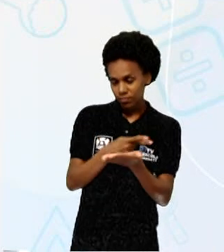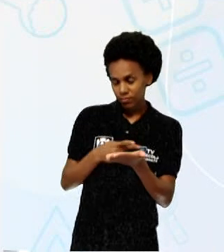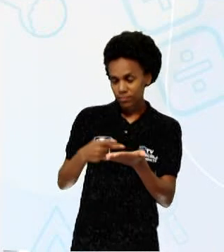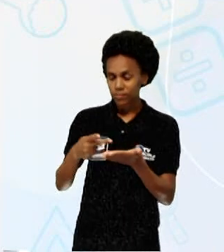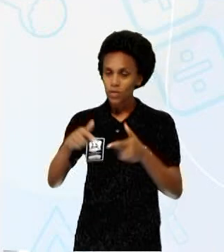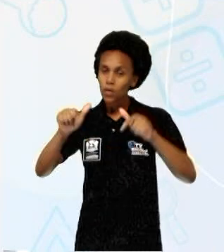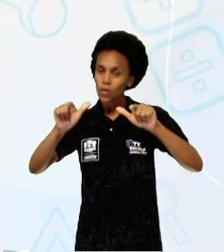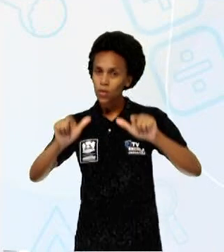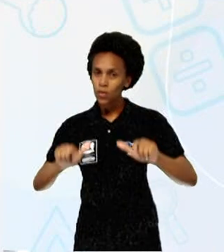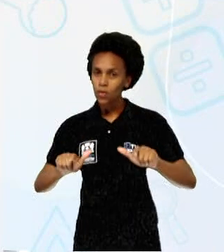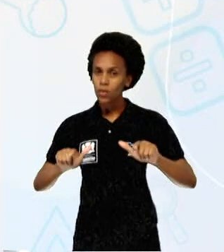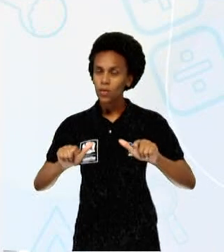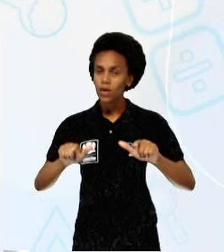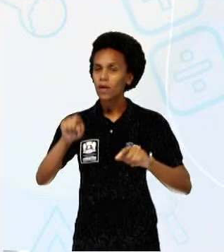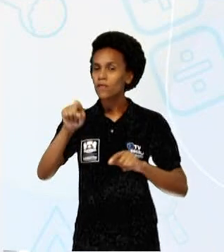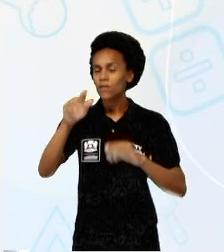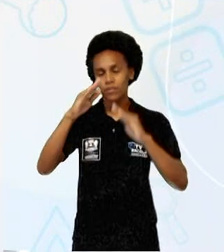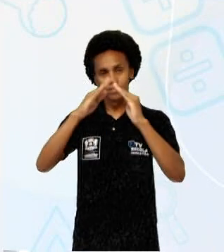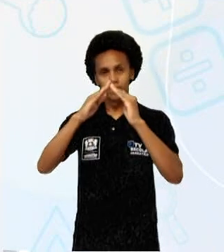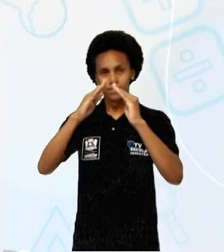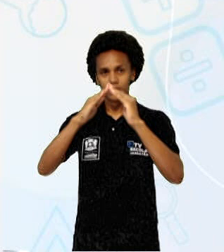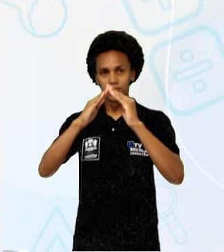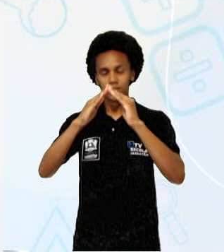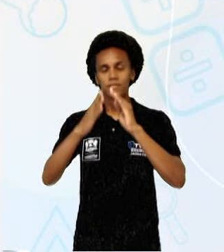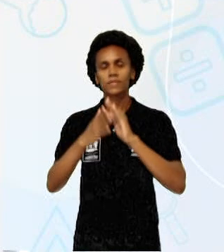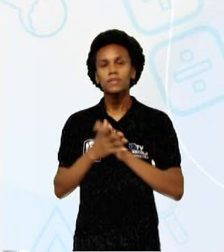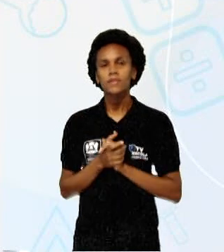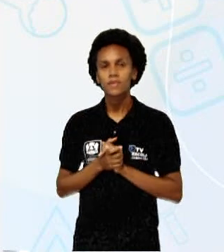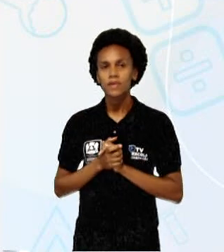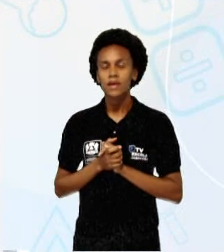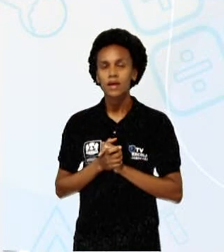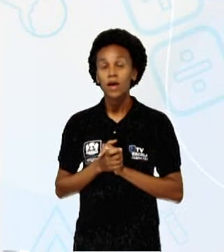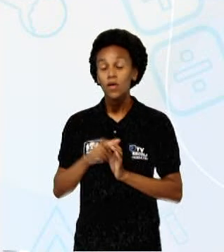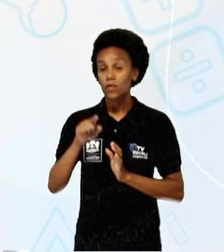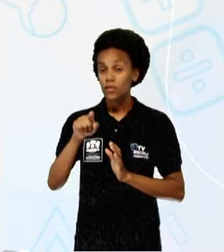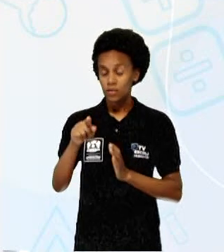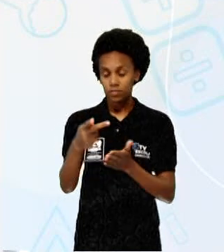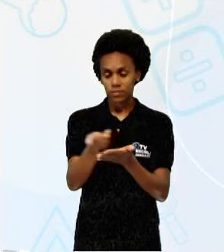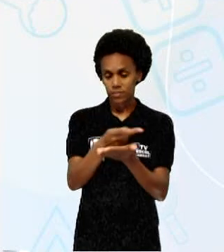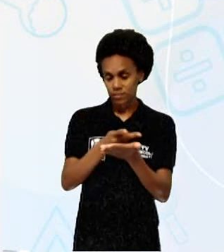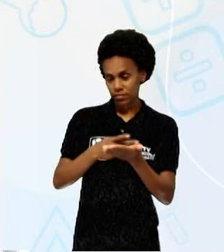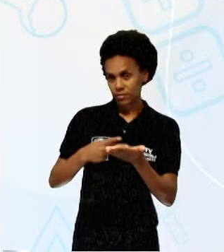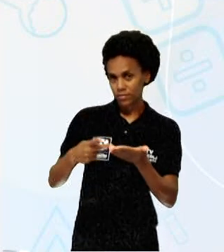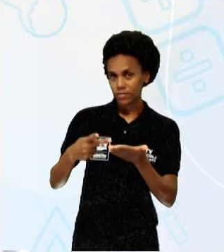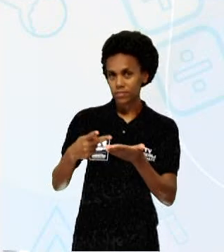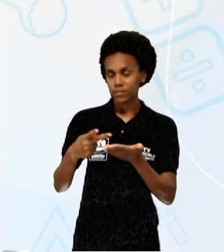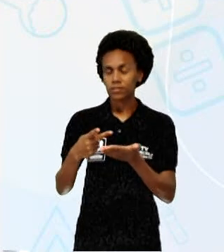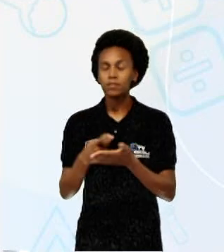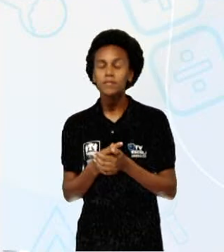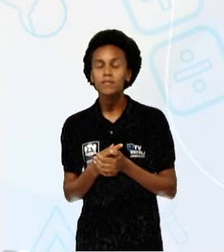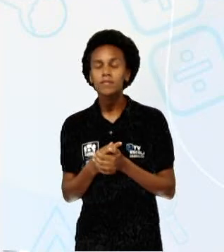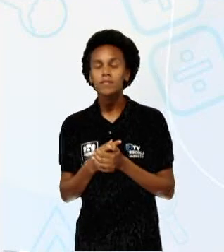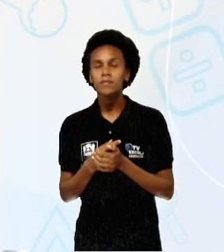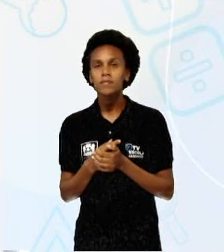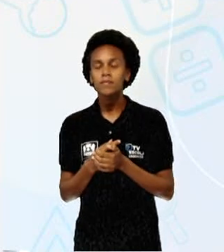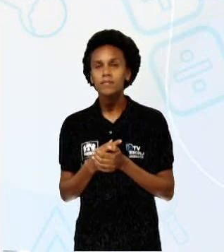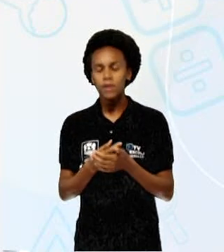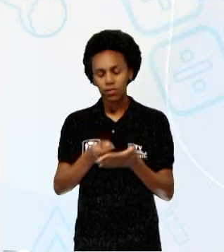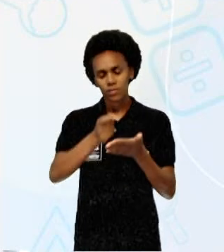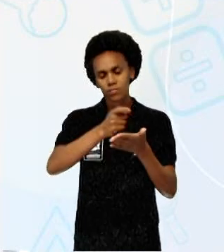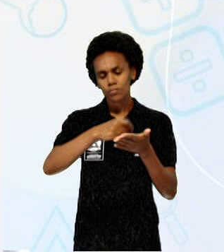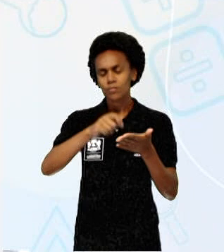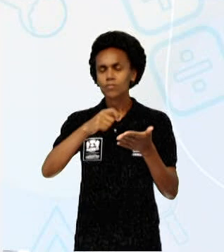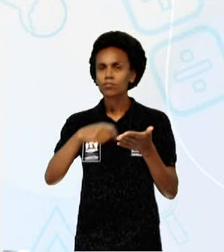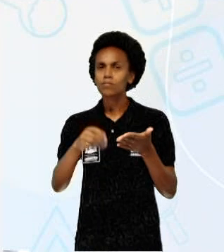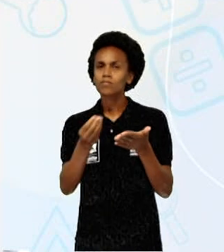você mora tá você vai desenhar o lugar onde você mora e vai registrar